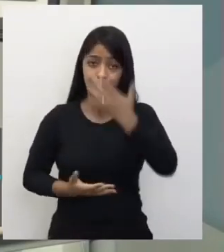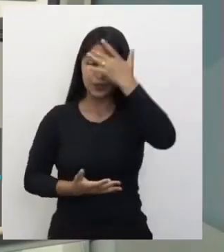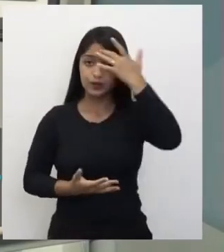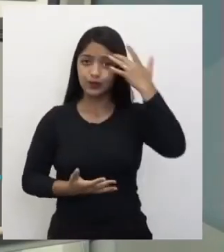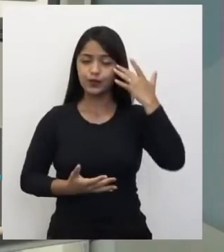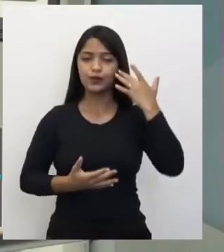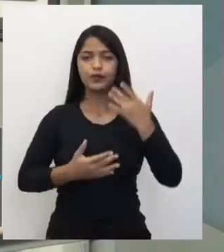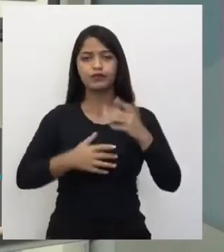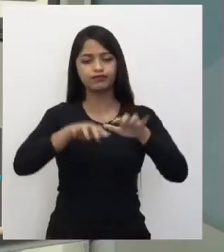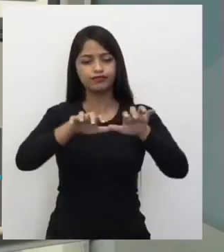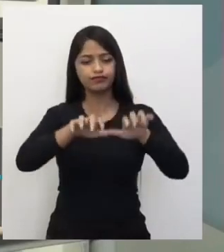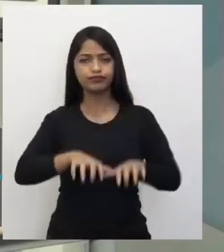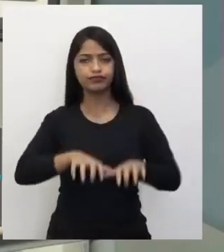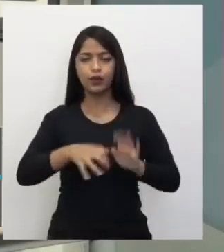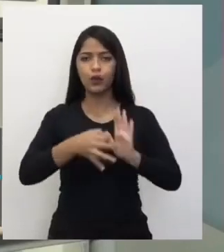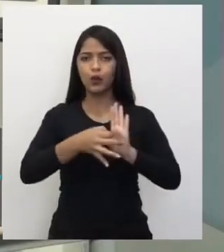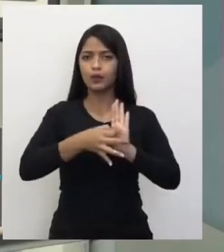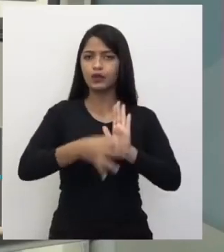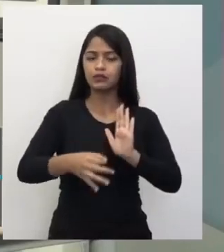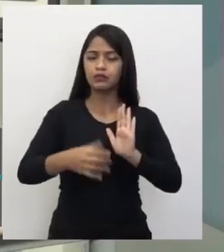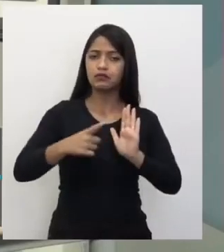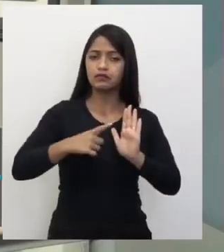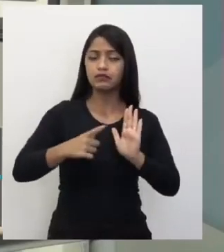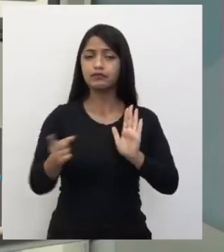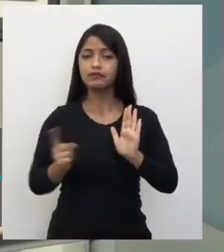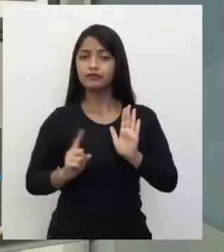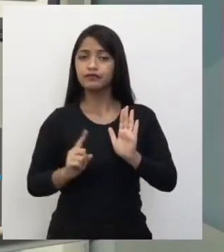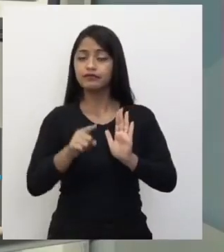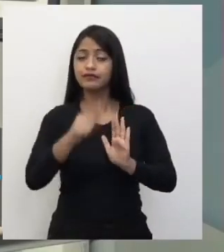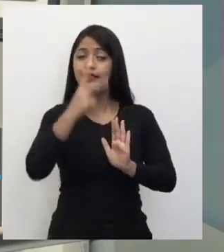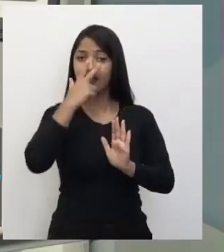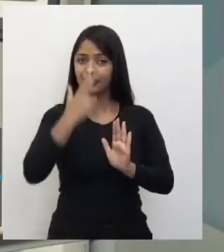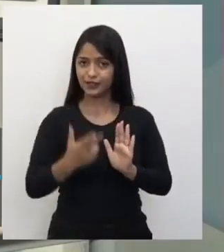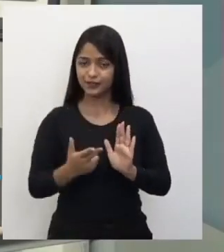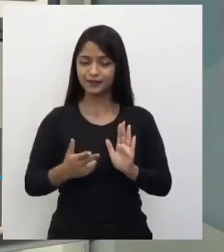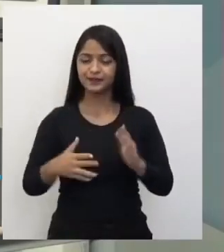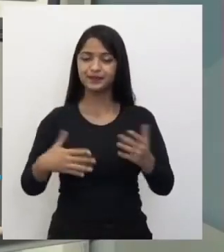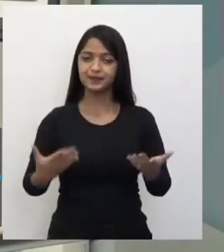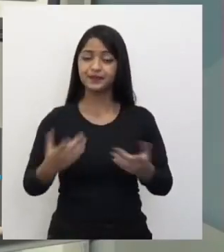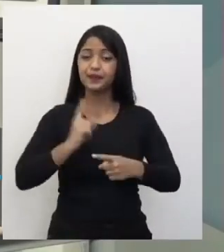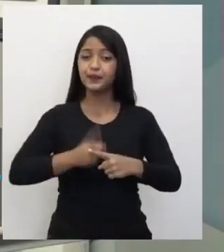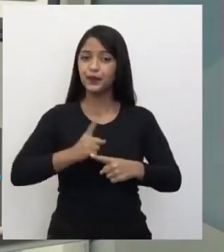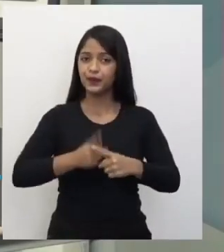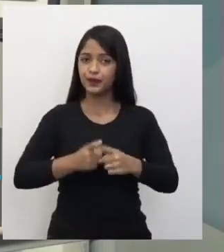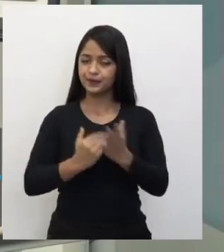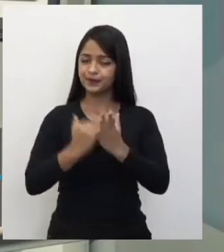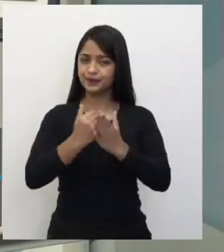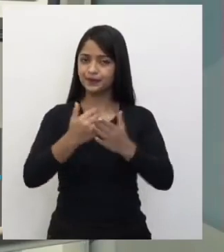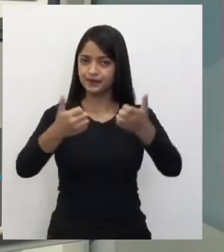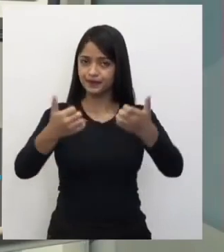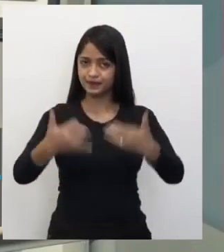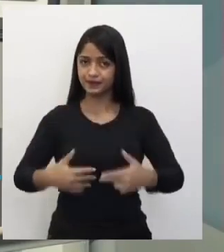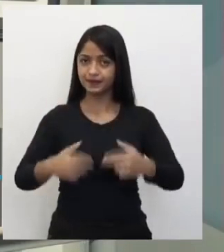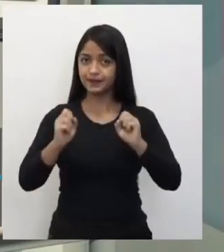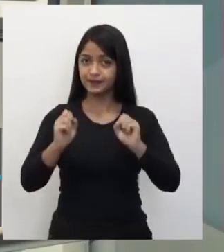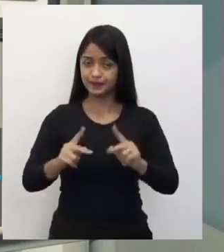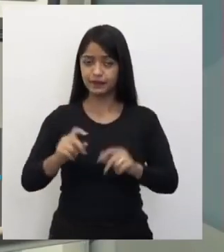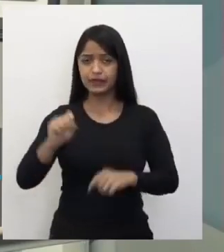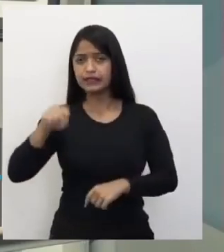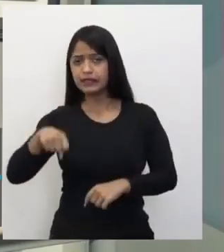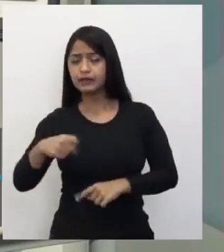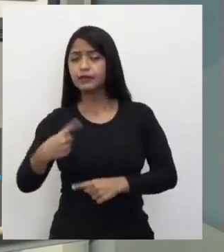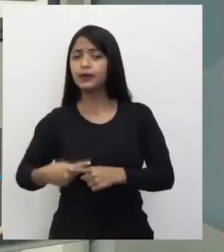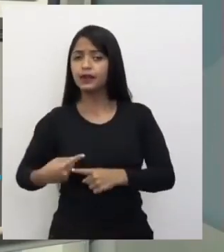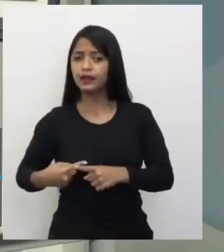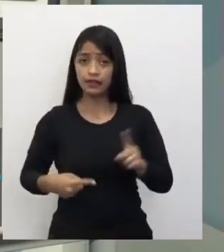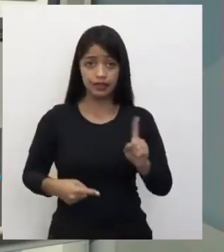foi imparcial? Ou, de repente, ele emitiu alguma opinião? E aí, eu quero que você justifique sua resposta. Se sim, por quê? Se não, também